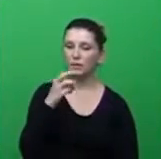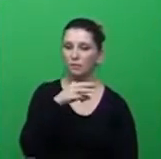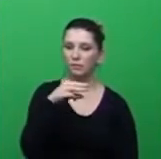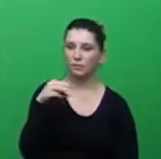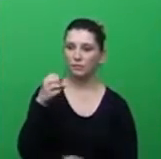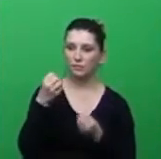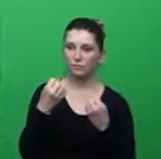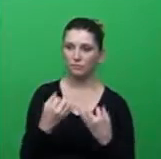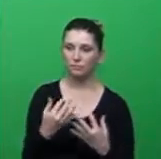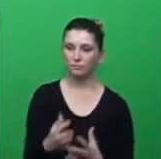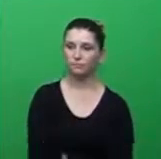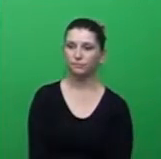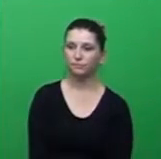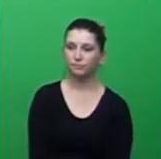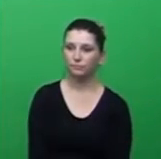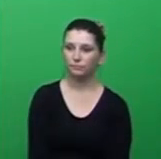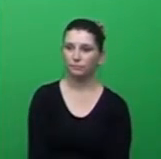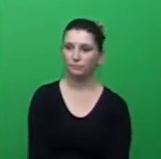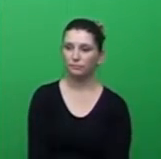dispõe de 5 minutos.